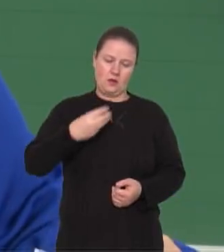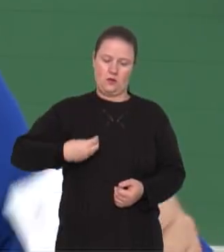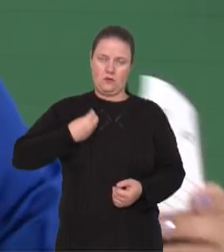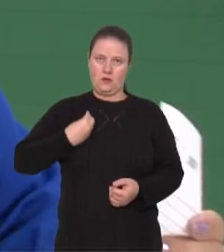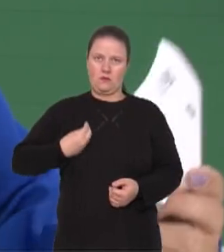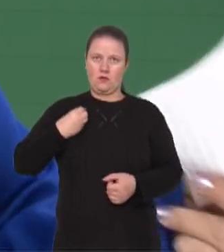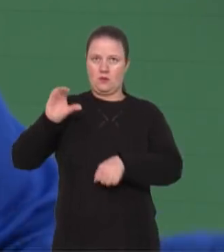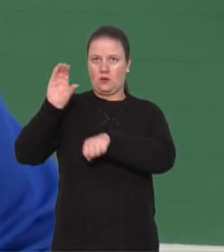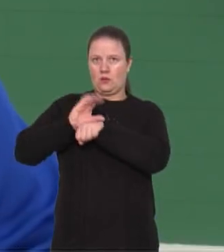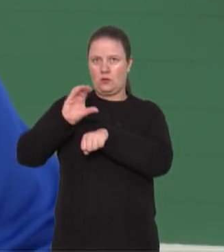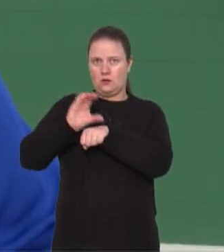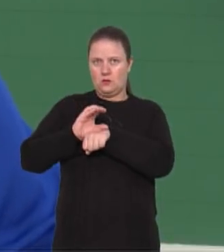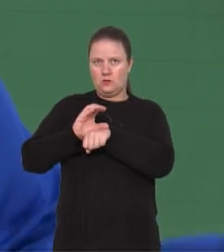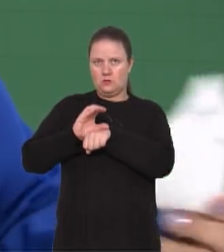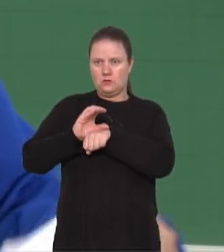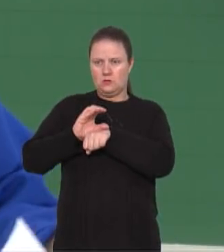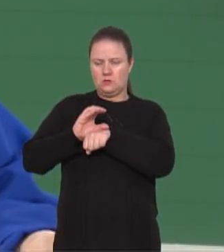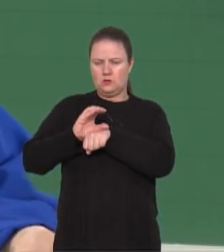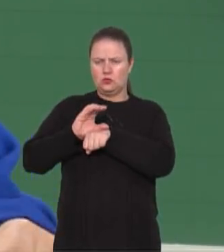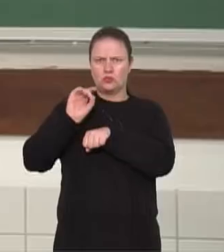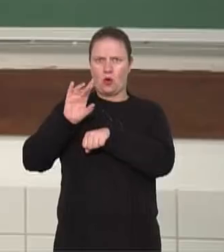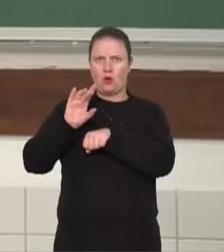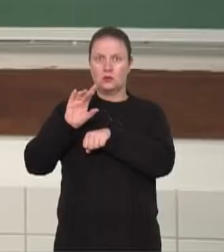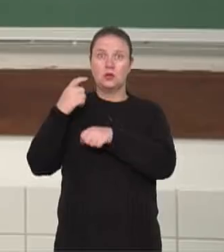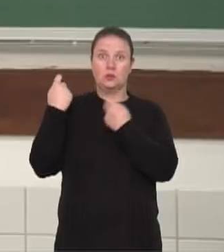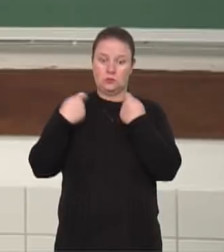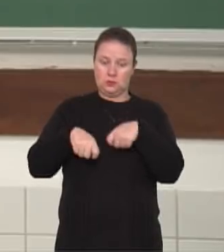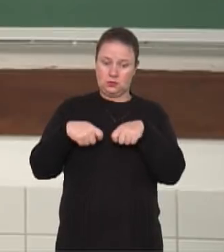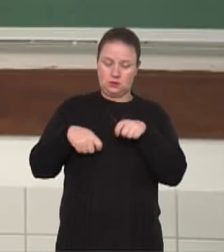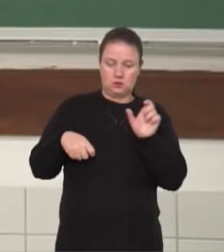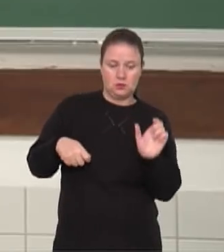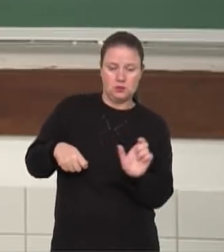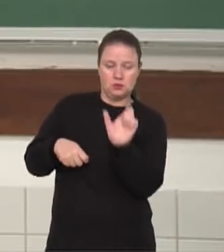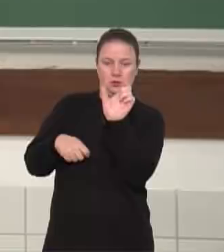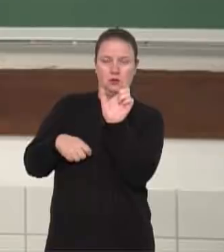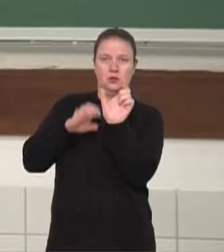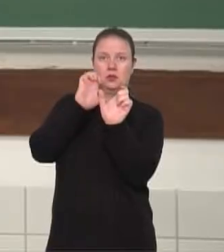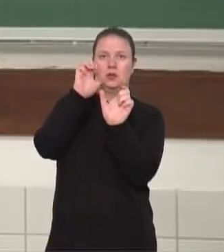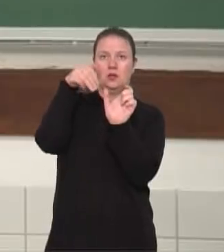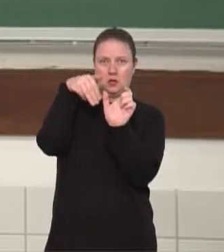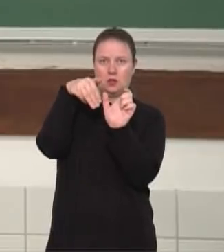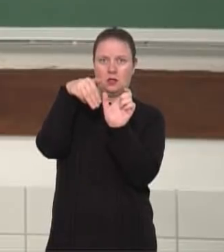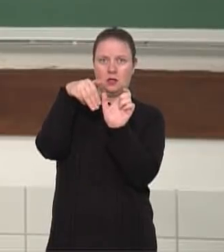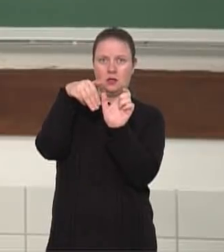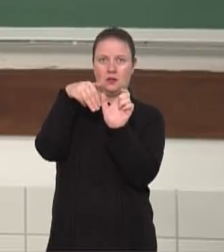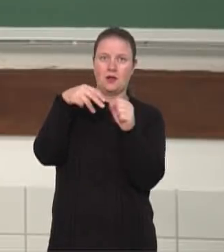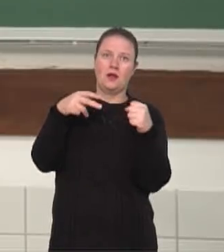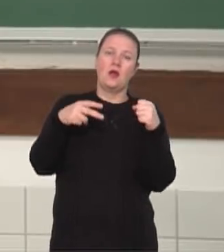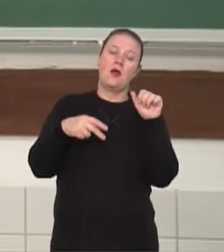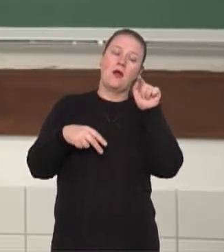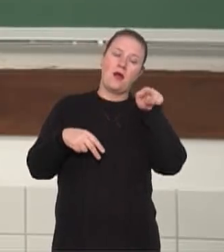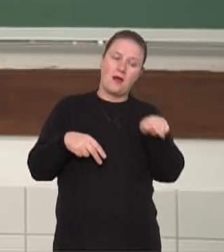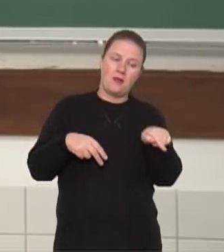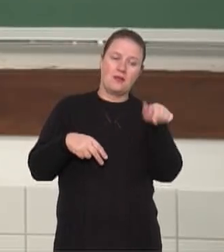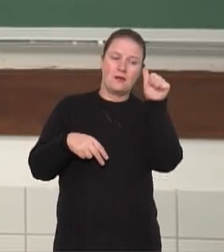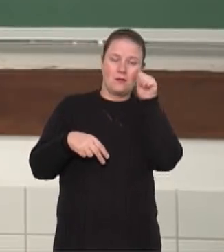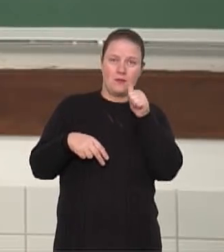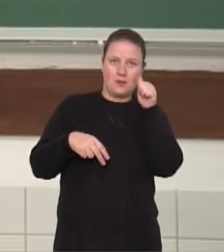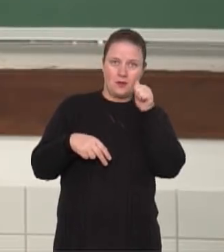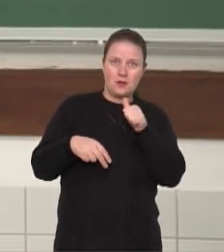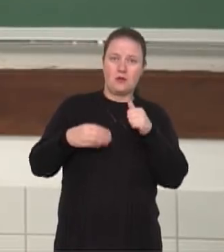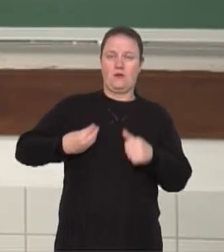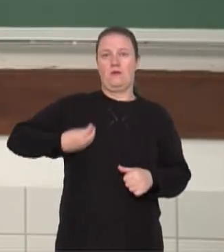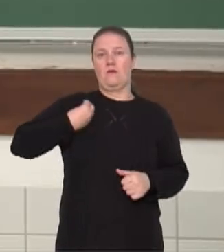Ela mora em Colombo. Opa, está faltando a preposição em. Se está faltando a preposição em, o verbo morar é transitivo indireto, porque